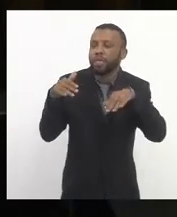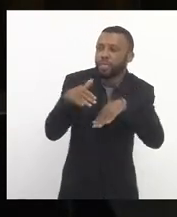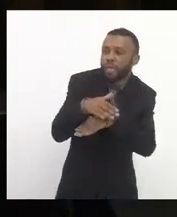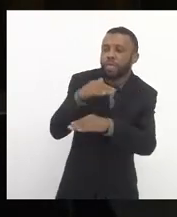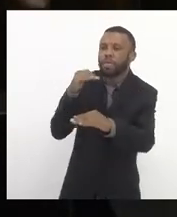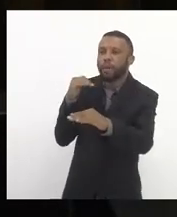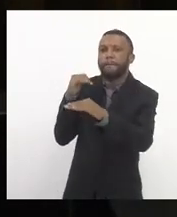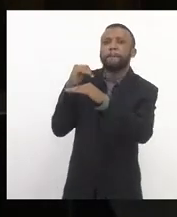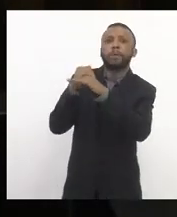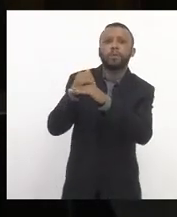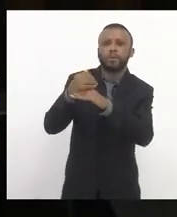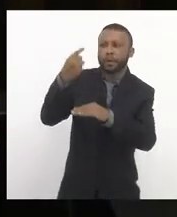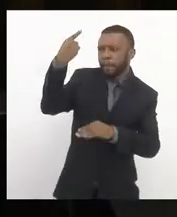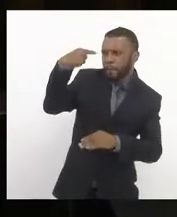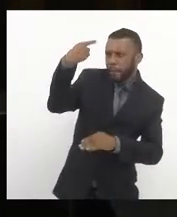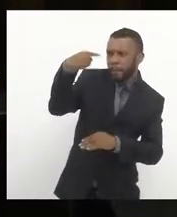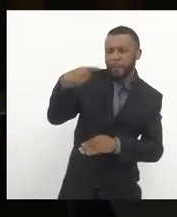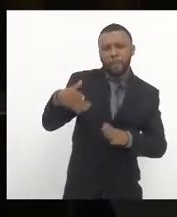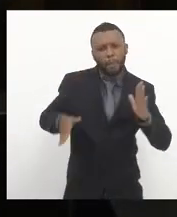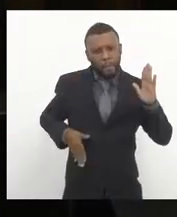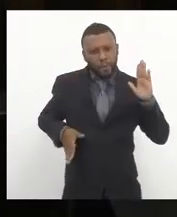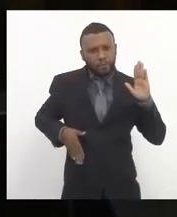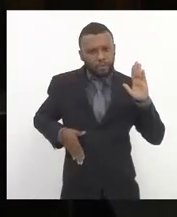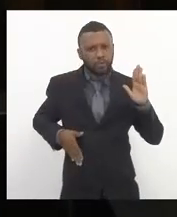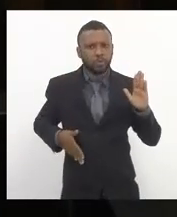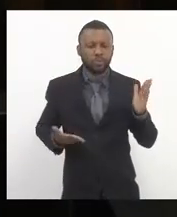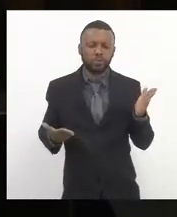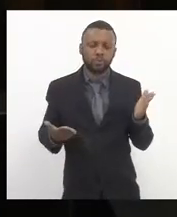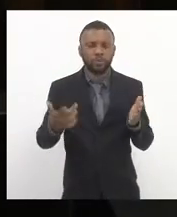comandado por bandidos fardados. E mais uma vez